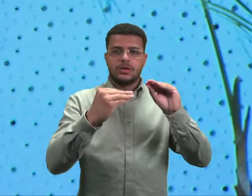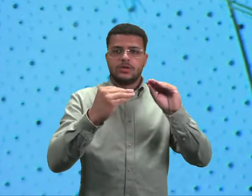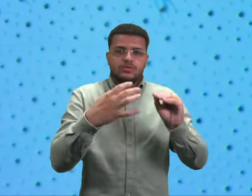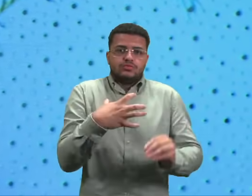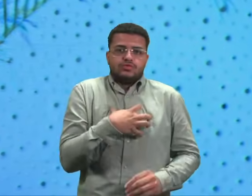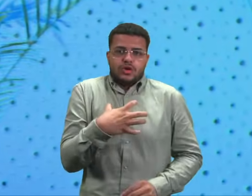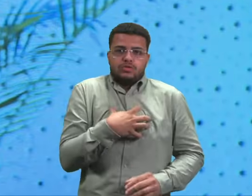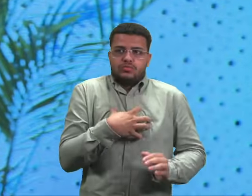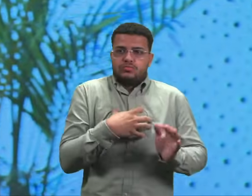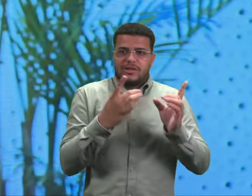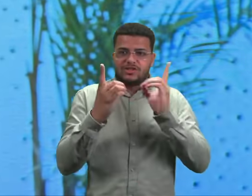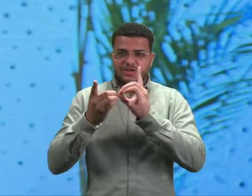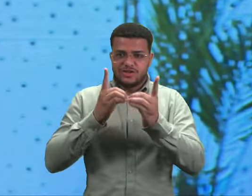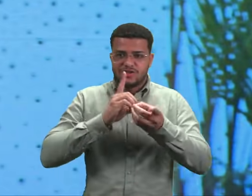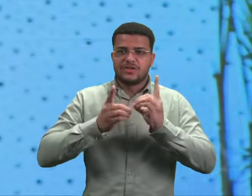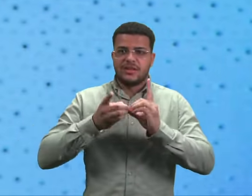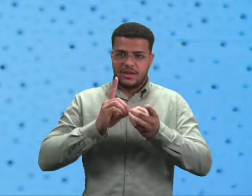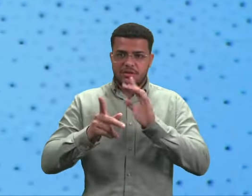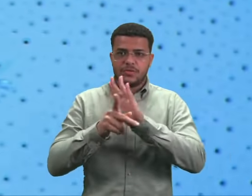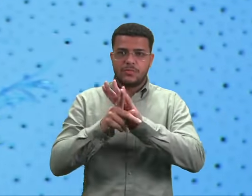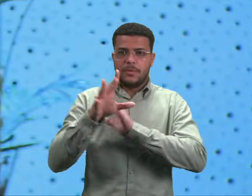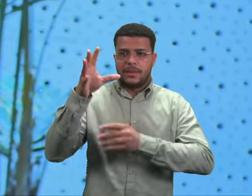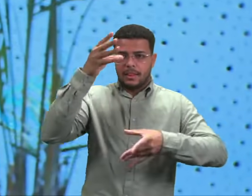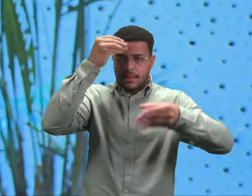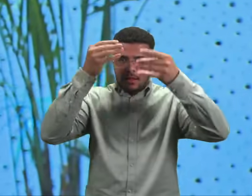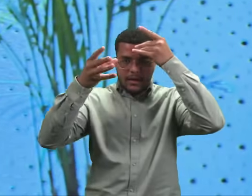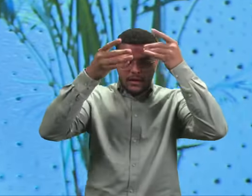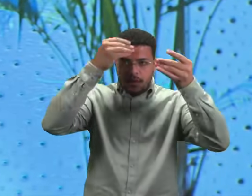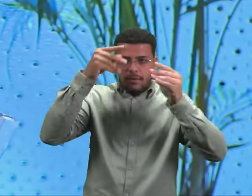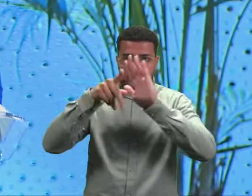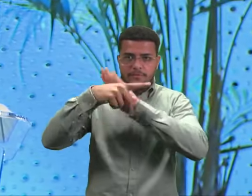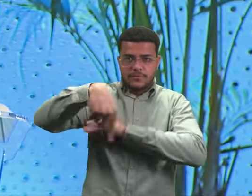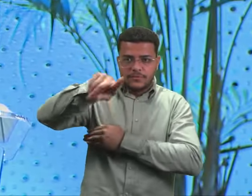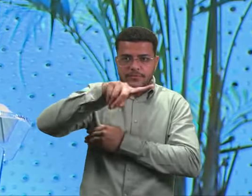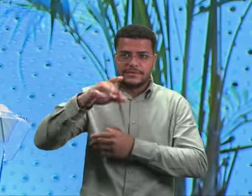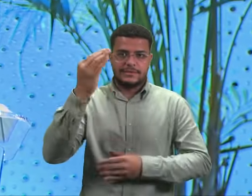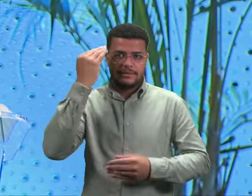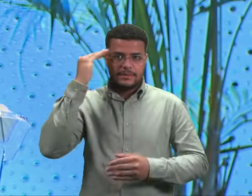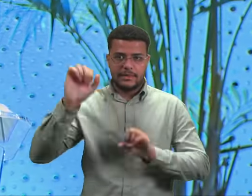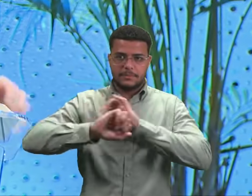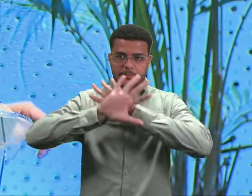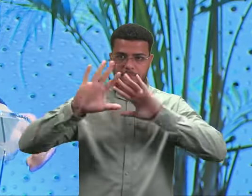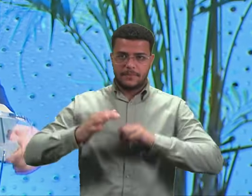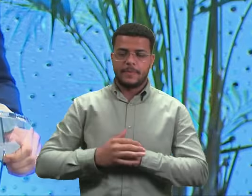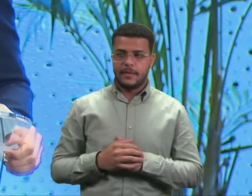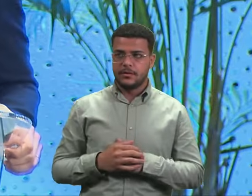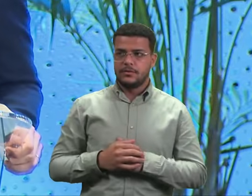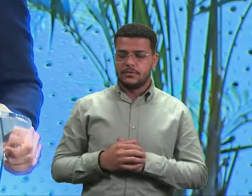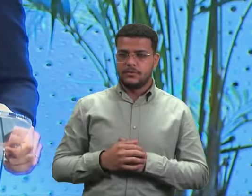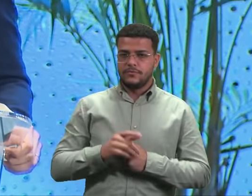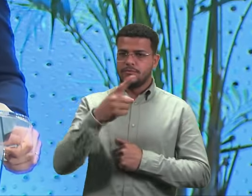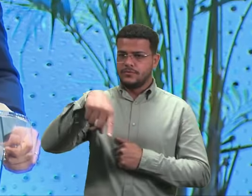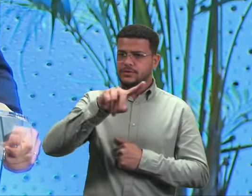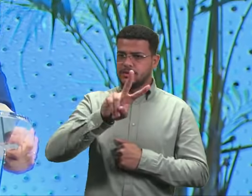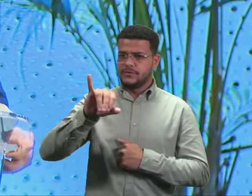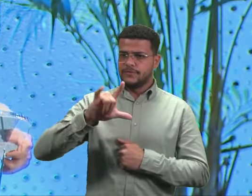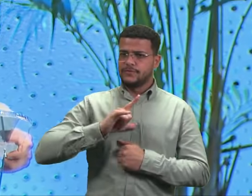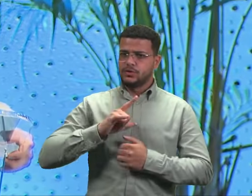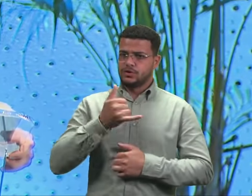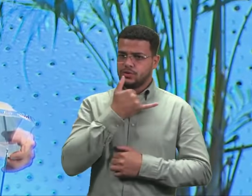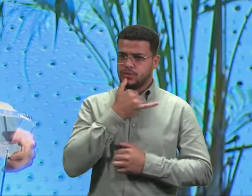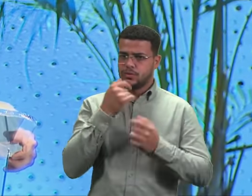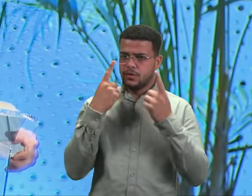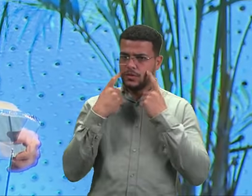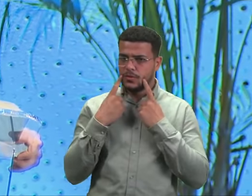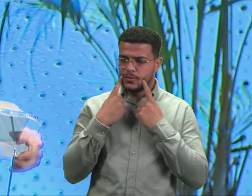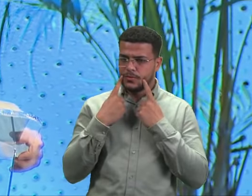nós. Quarta grande verdade: vocês vão chorar, vocês vão lamentar, mas depois